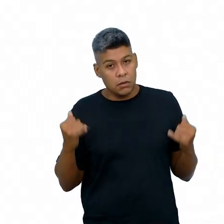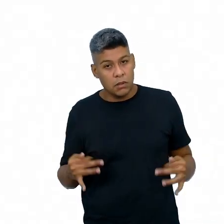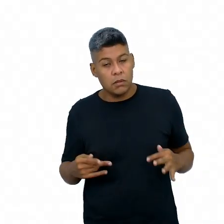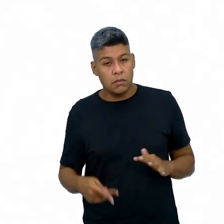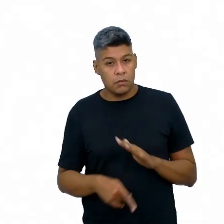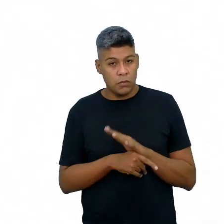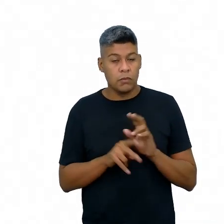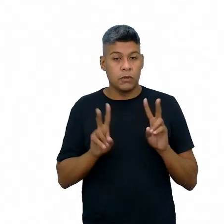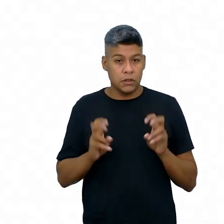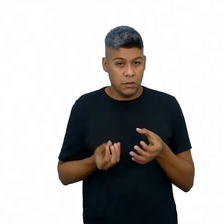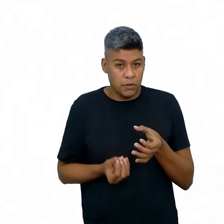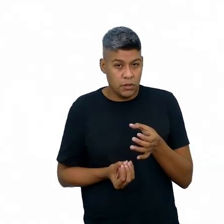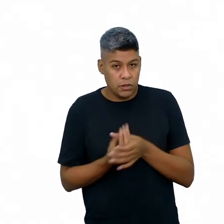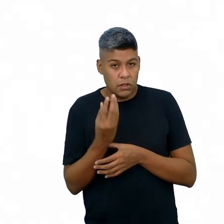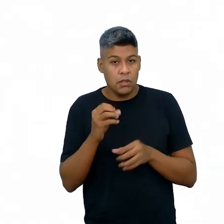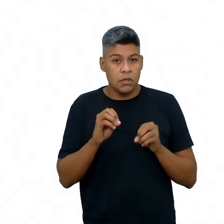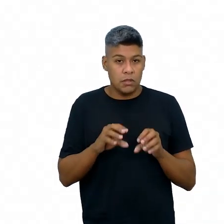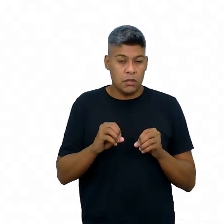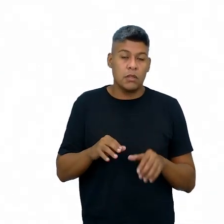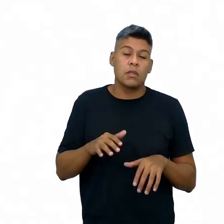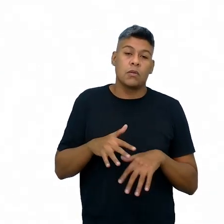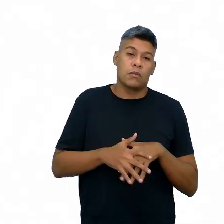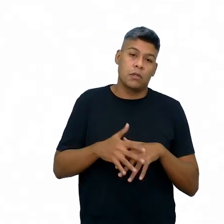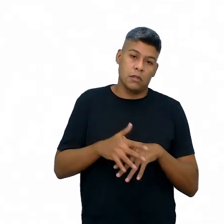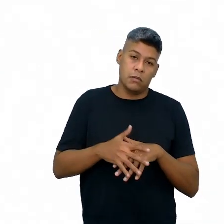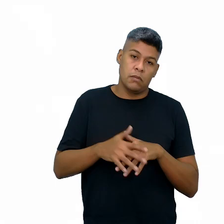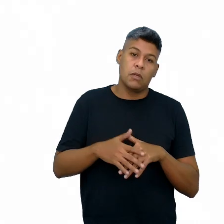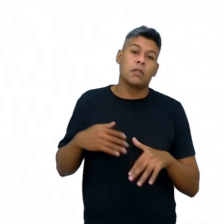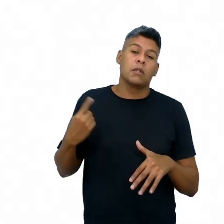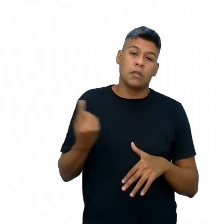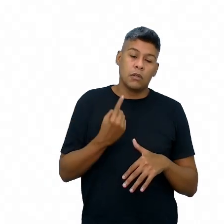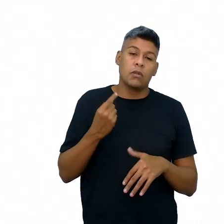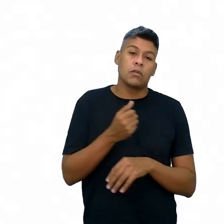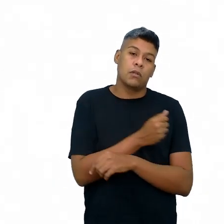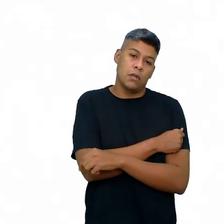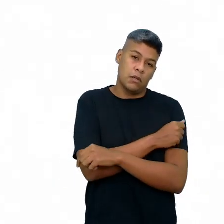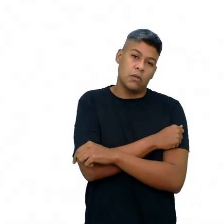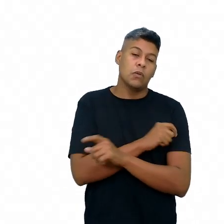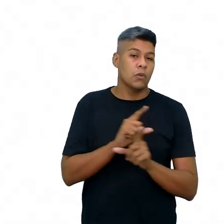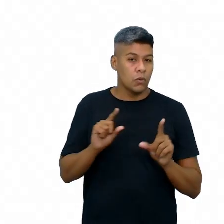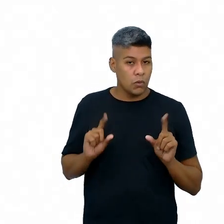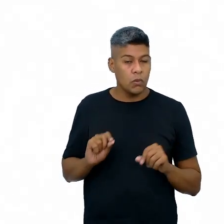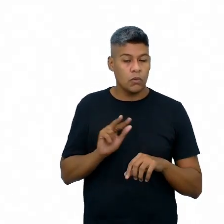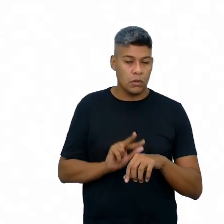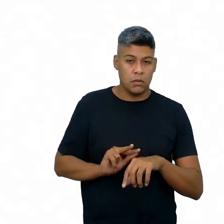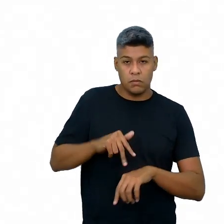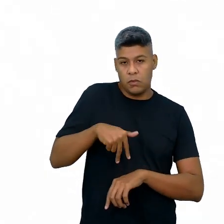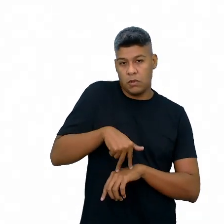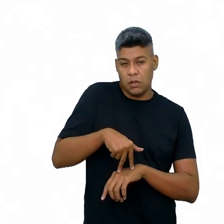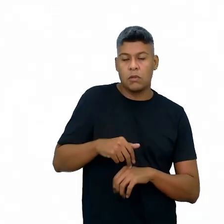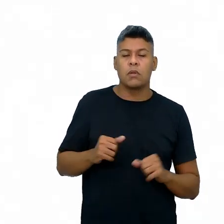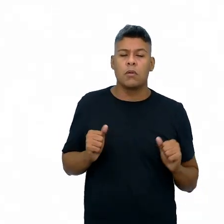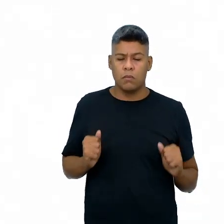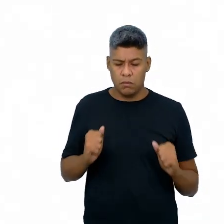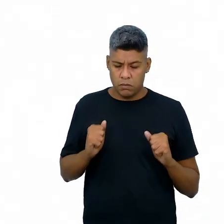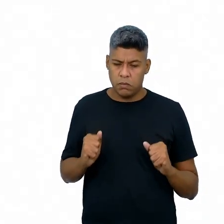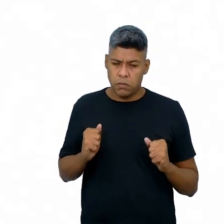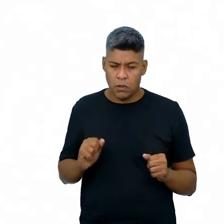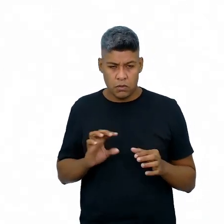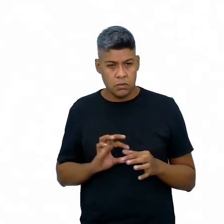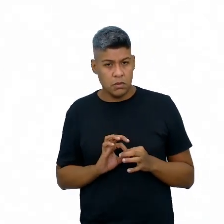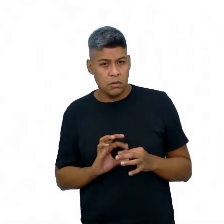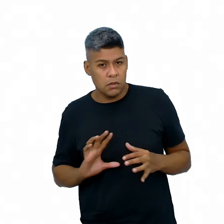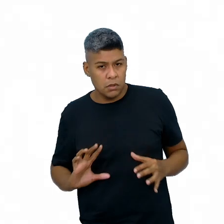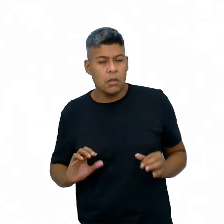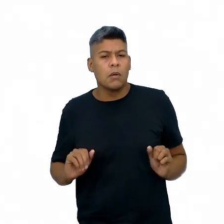desse tema gerador no ensino da matemática para que os nossos alunos possam ser protagonistas, que eles possam ter autonomia,